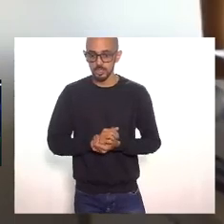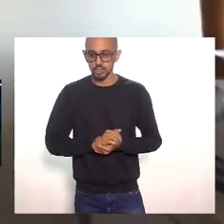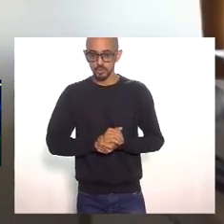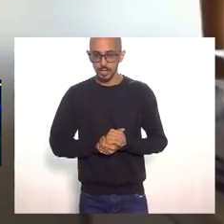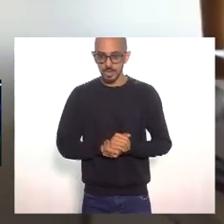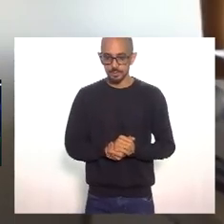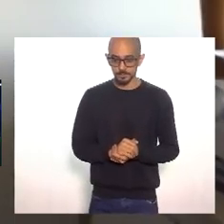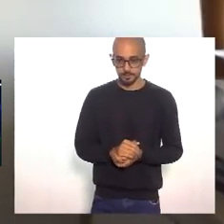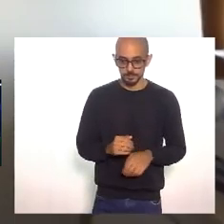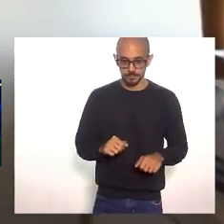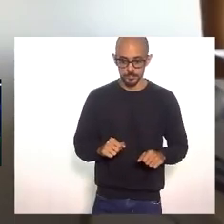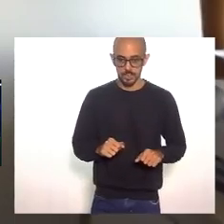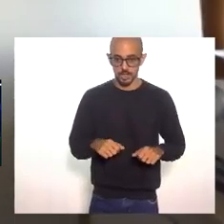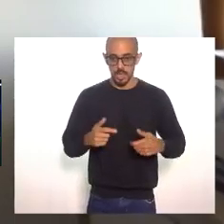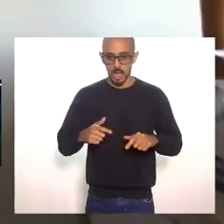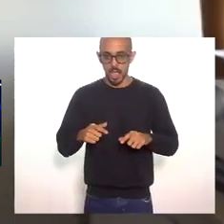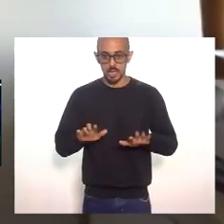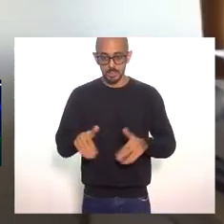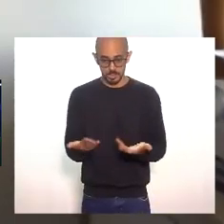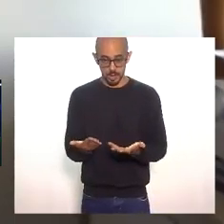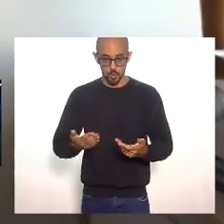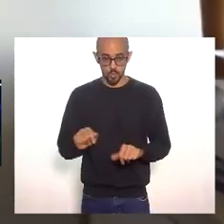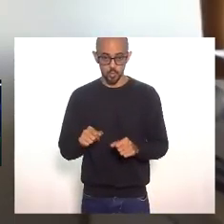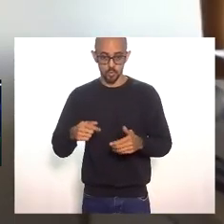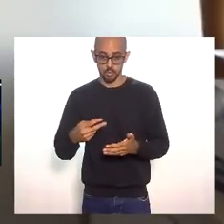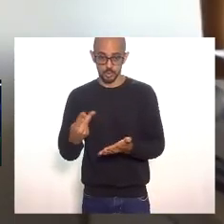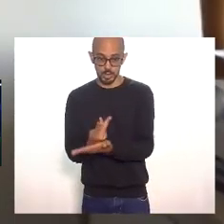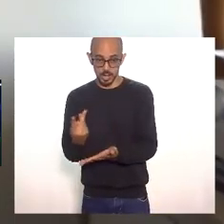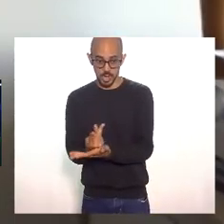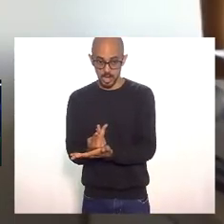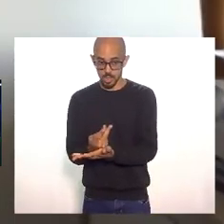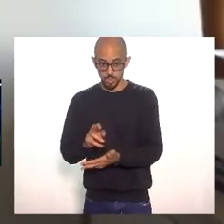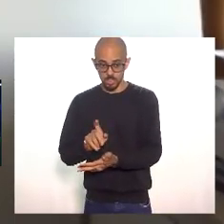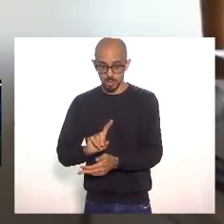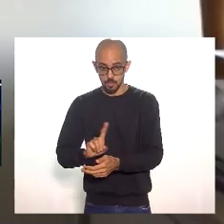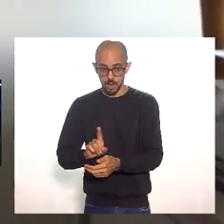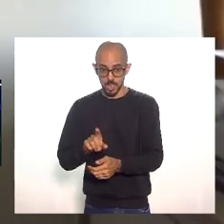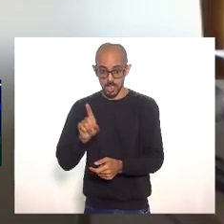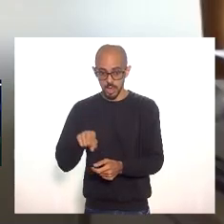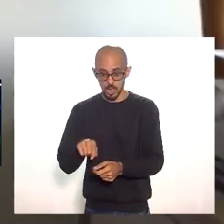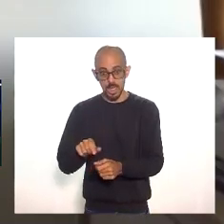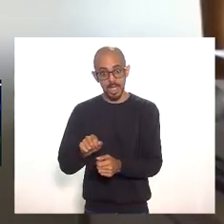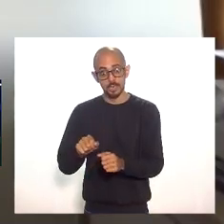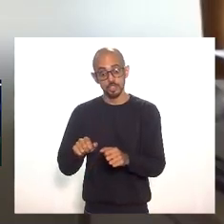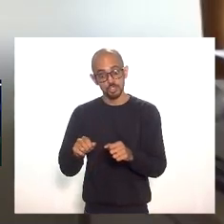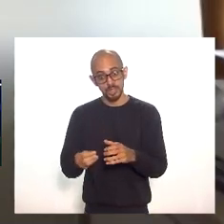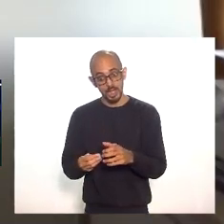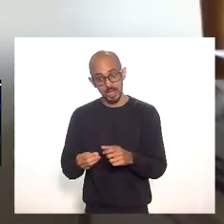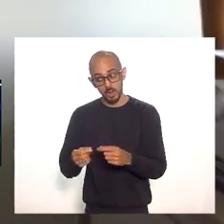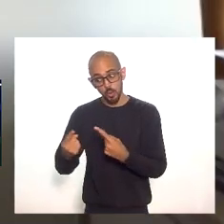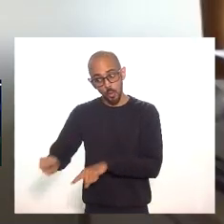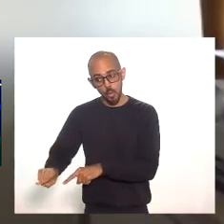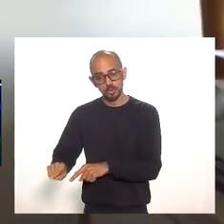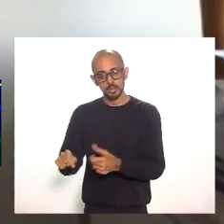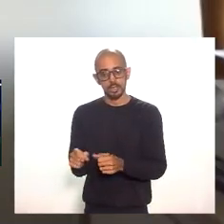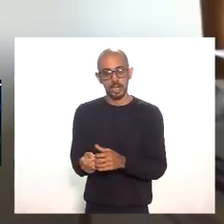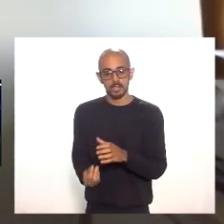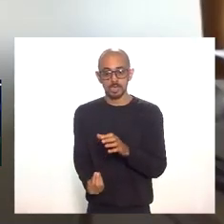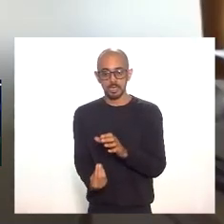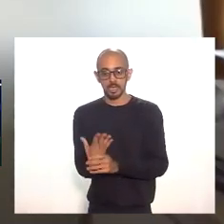ser fabricadas. O que estamos combatendo é a indústria das multas, que atinge